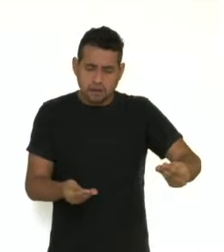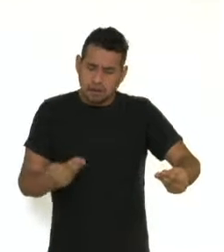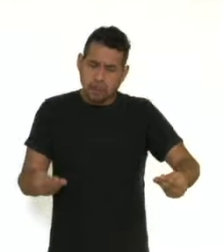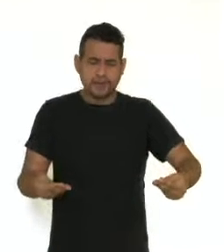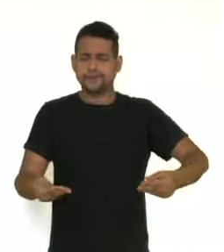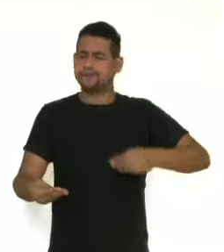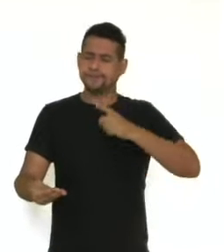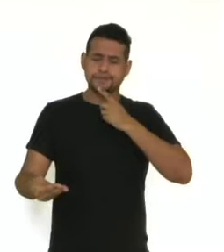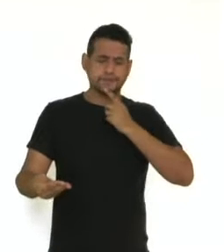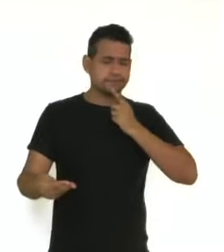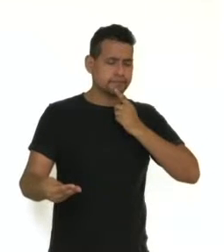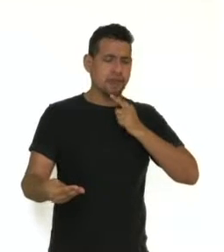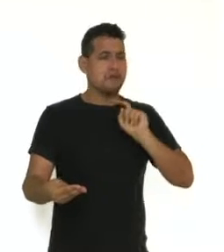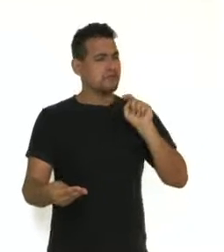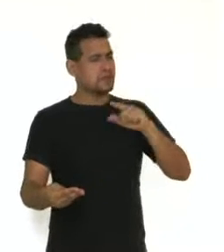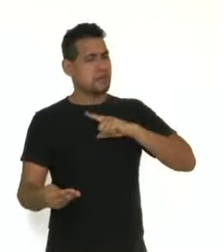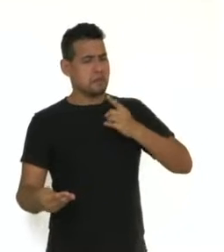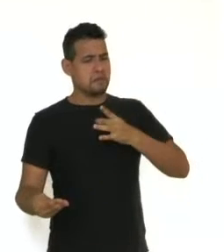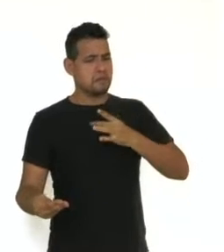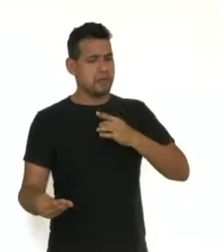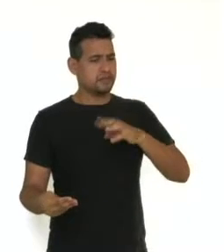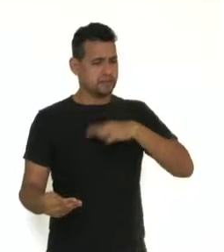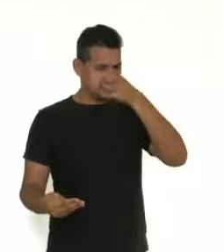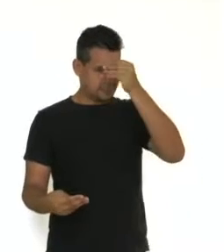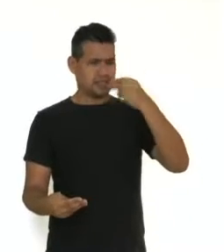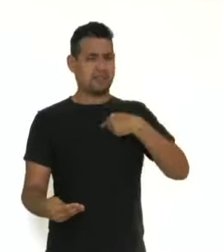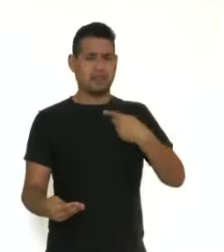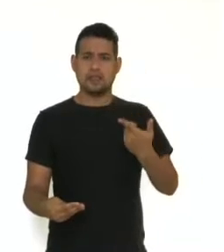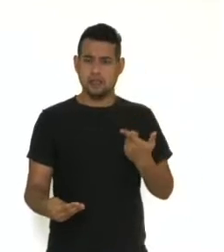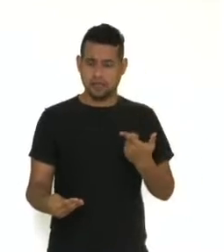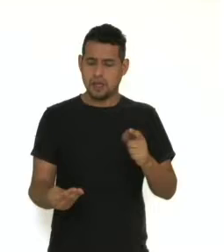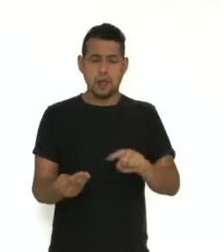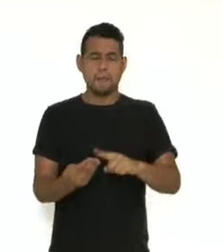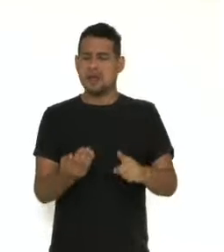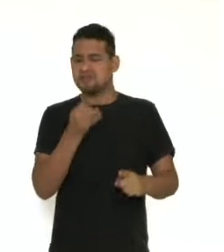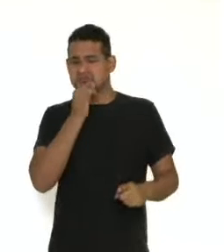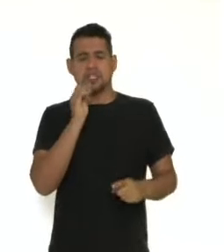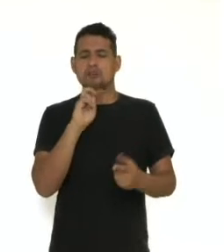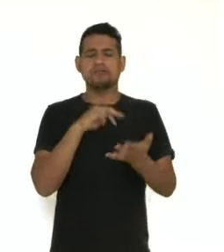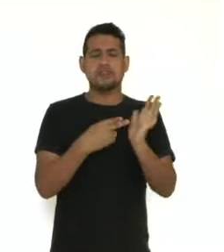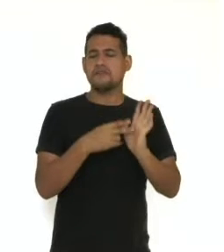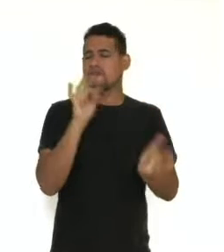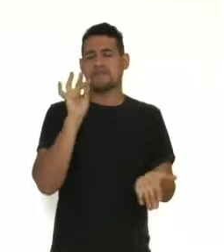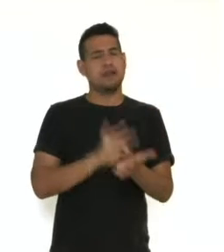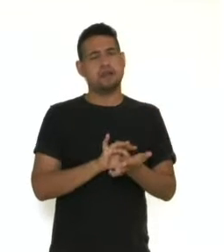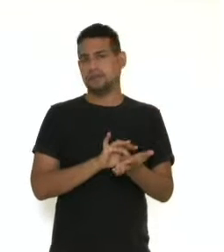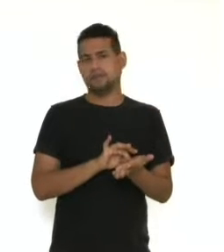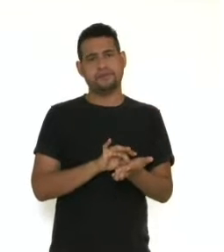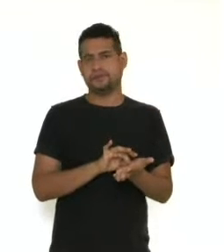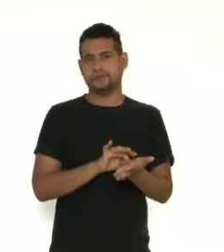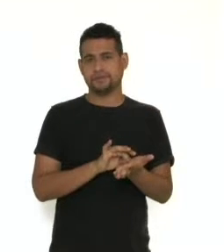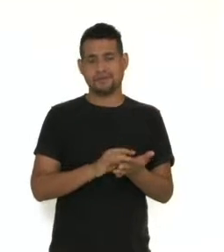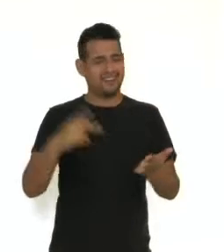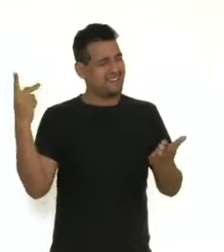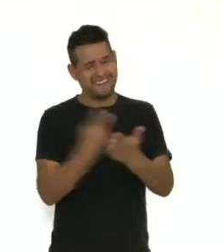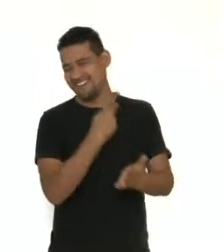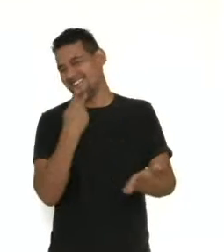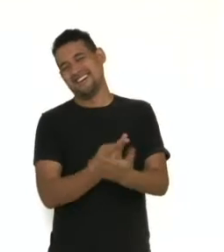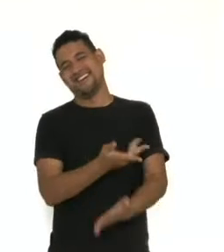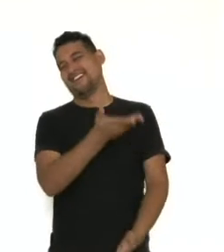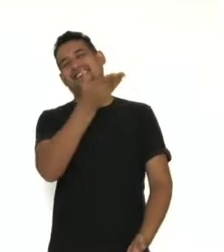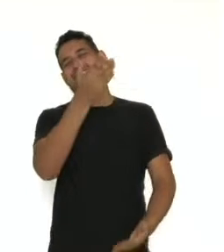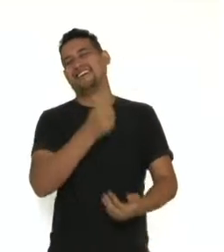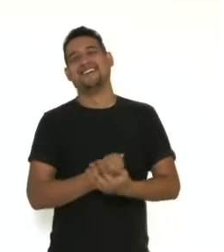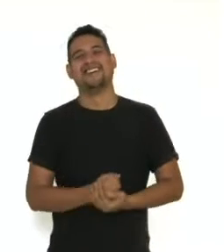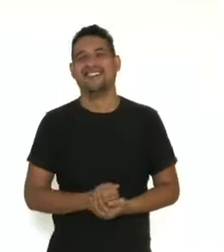declarou-me que eu tinha medo de que você me esquecesse, mas que não era, na verdade. Errou, interrompeu